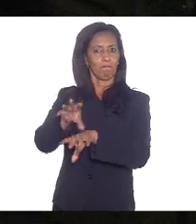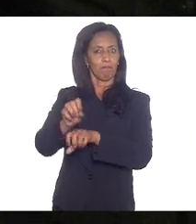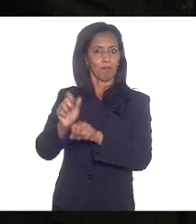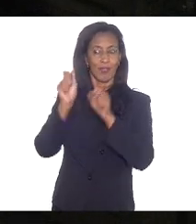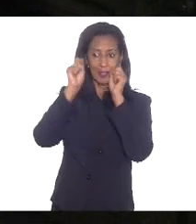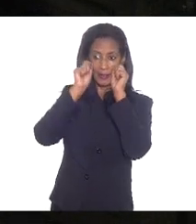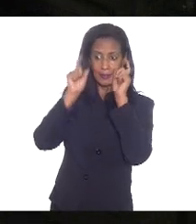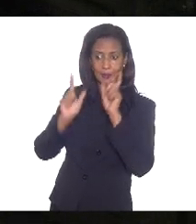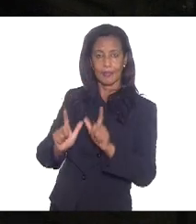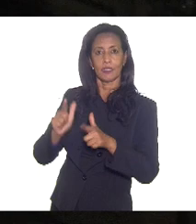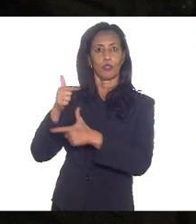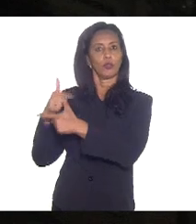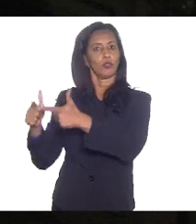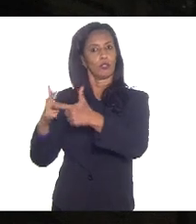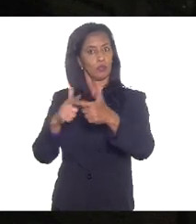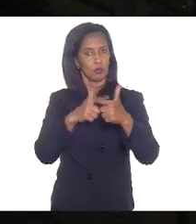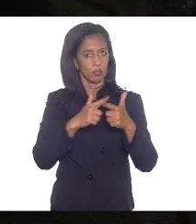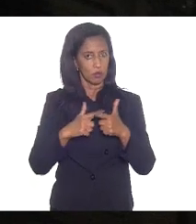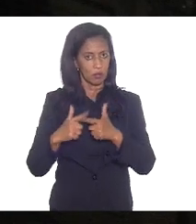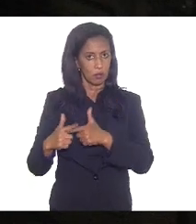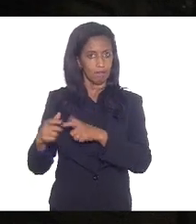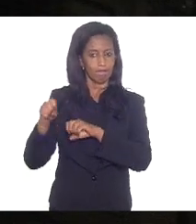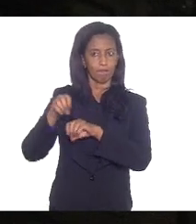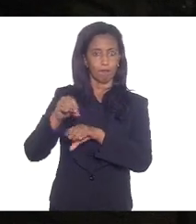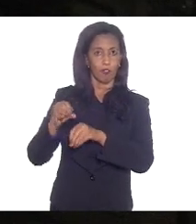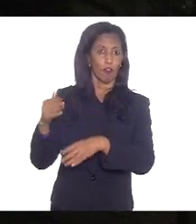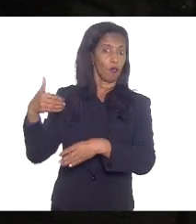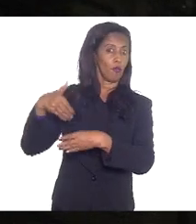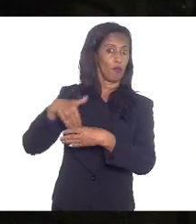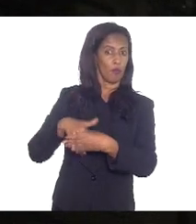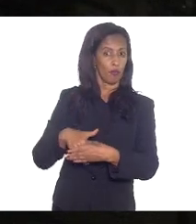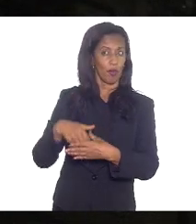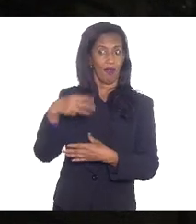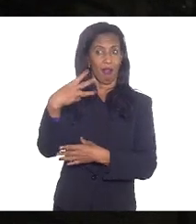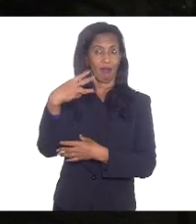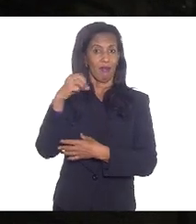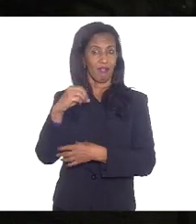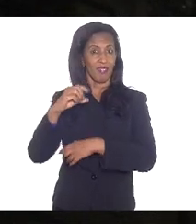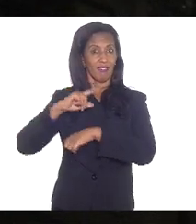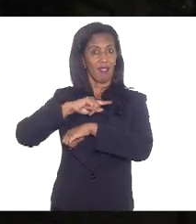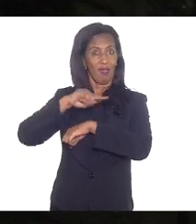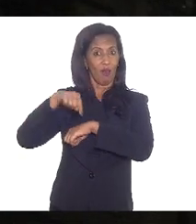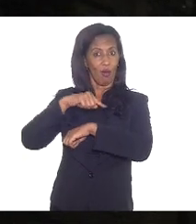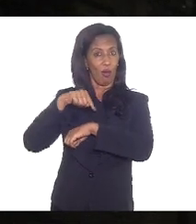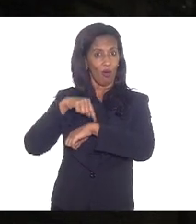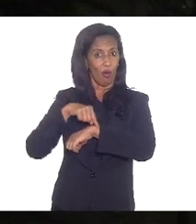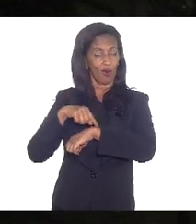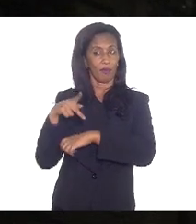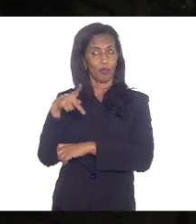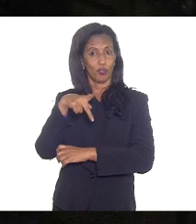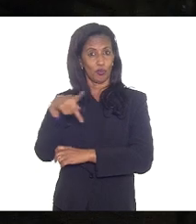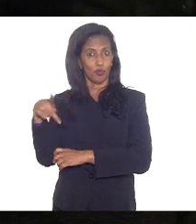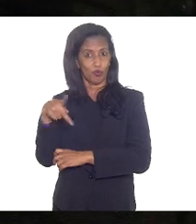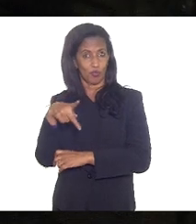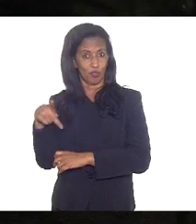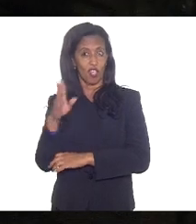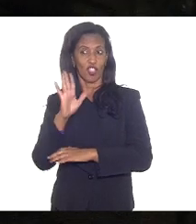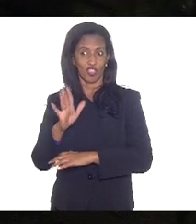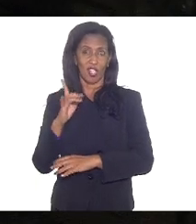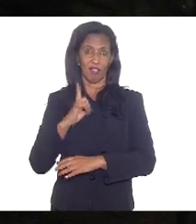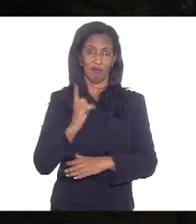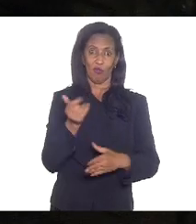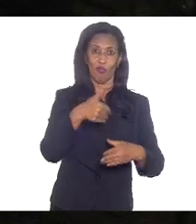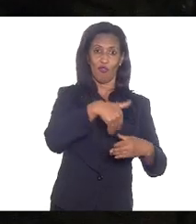todos os problemas da educação. Votamos às 30 horas para os professores. Já tínhamos